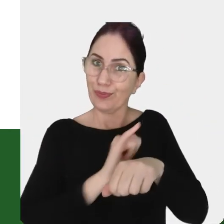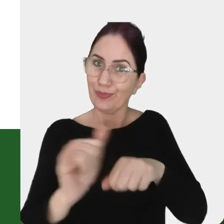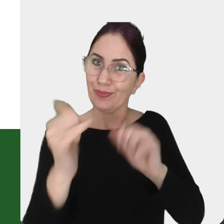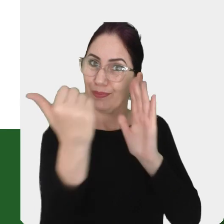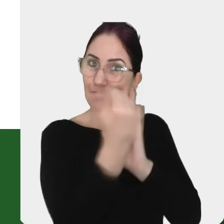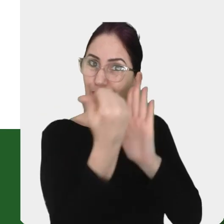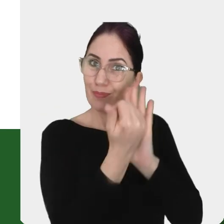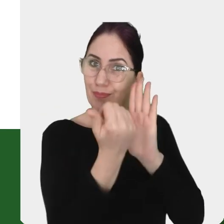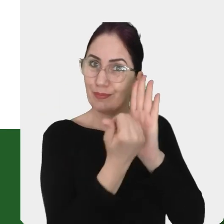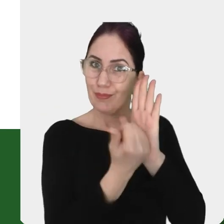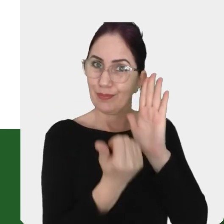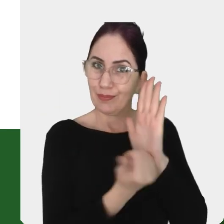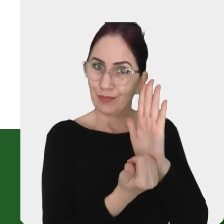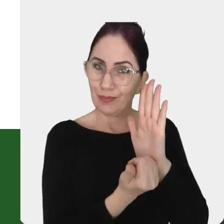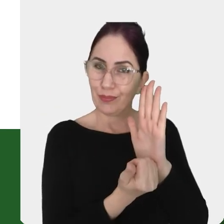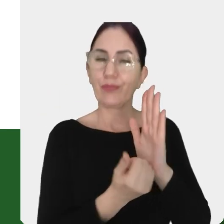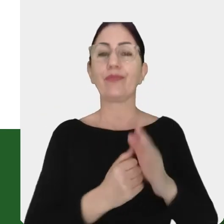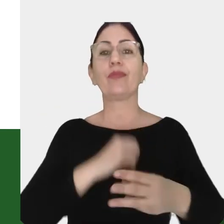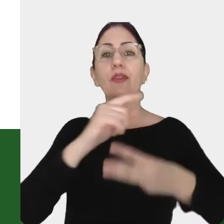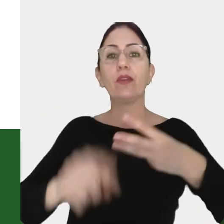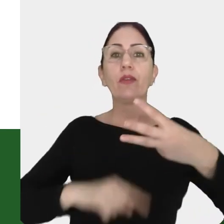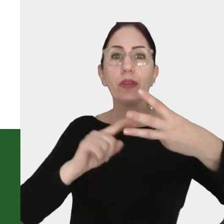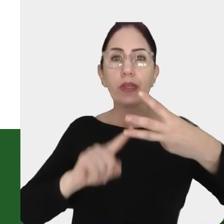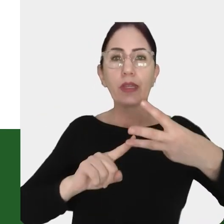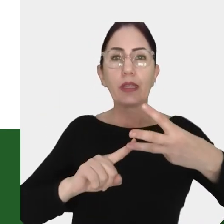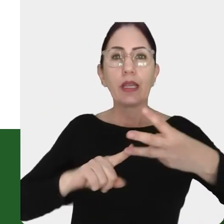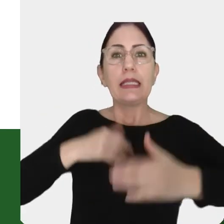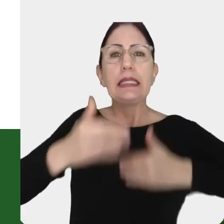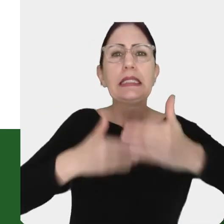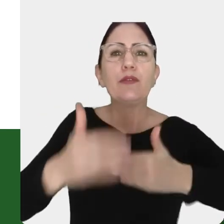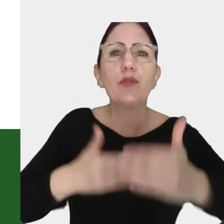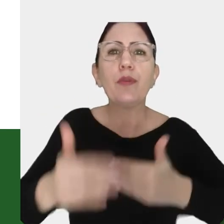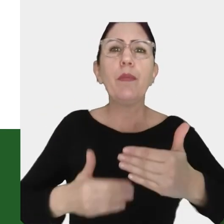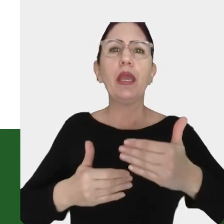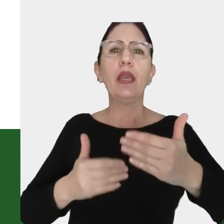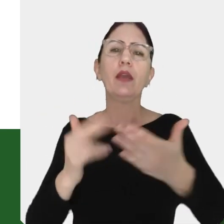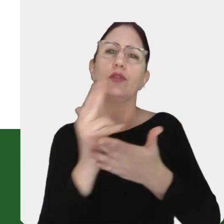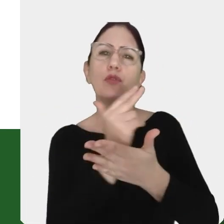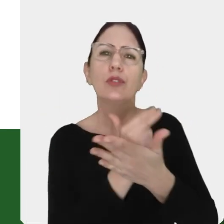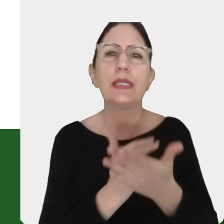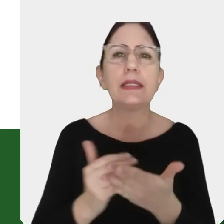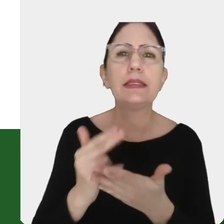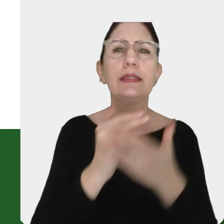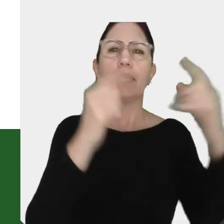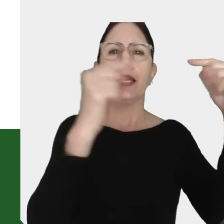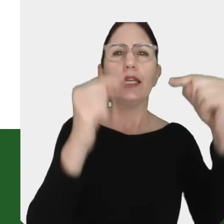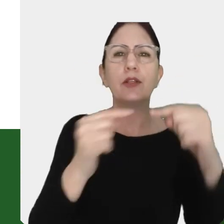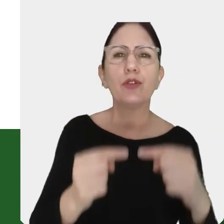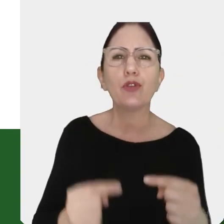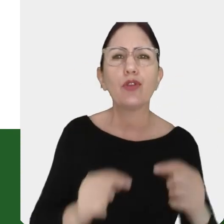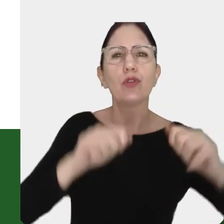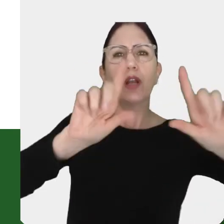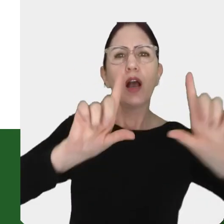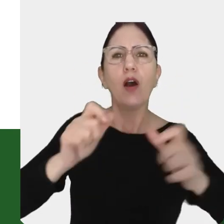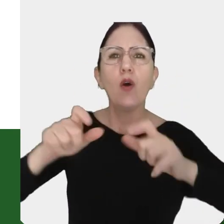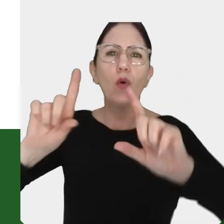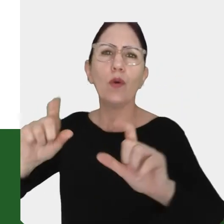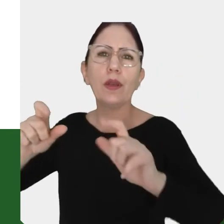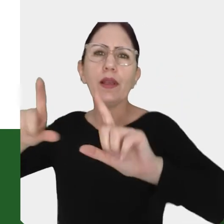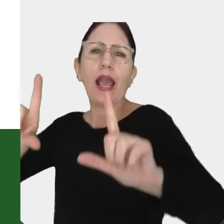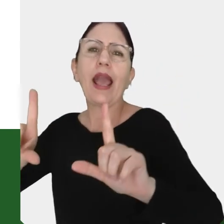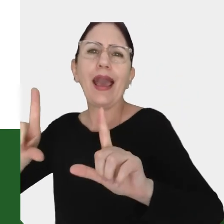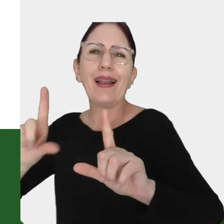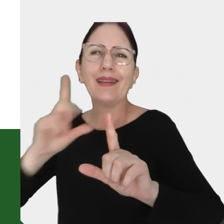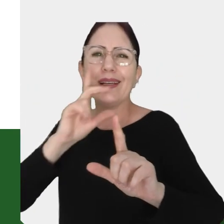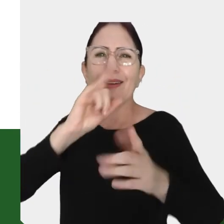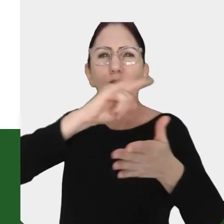princípios, dos requisitos. Depois vai para o desenvolvimento, desenho estrutural das telas, menus, formulários, que